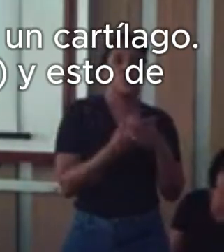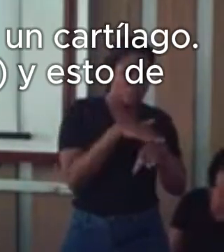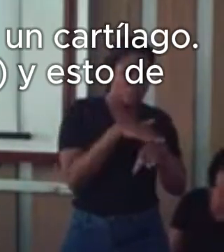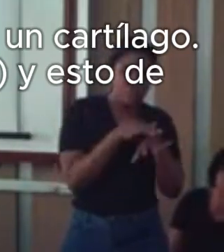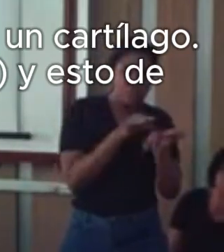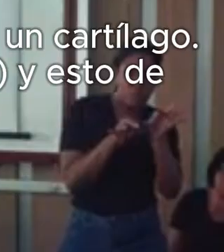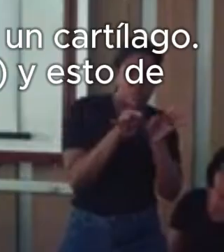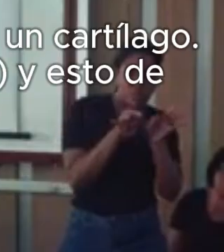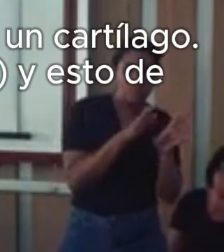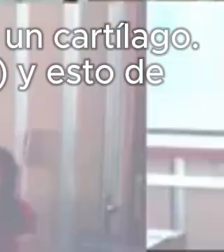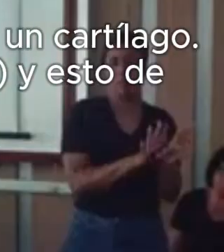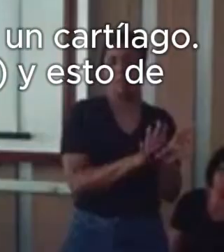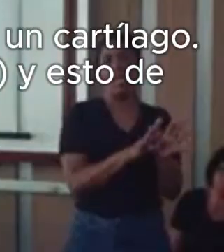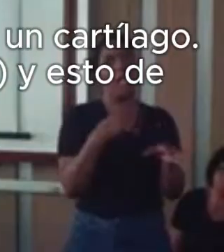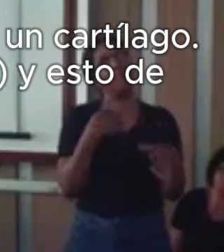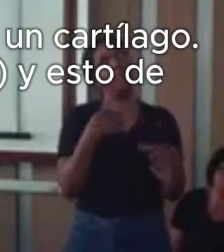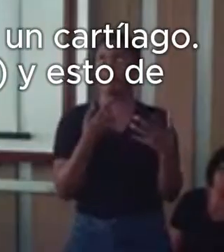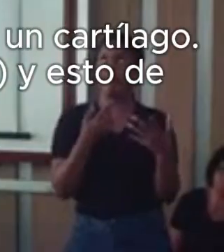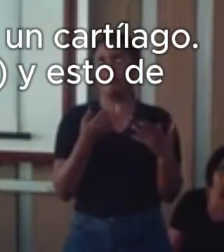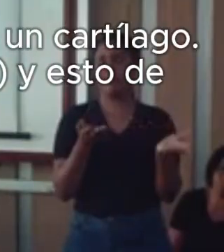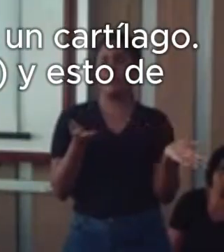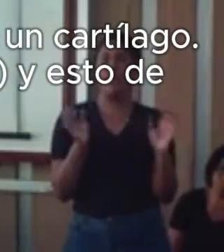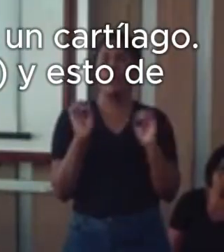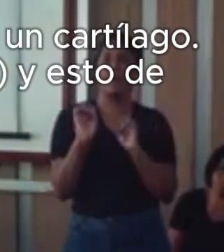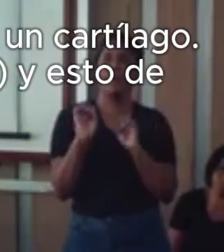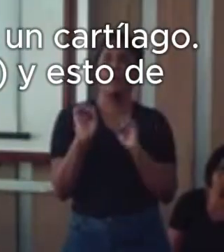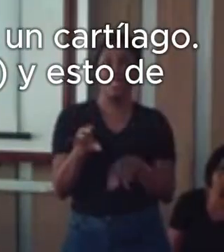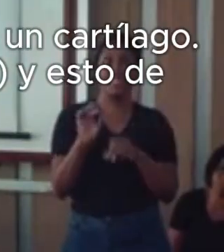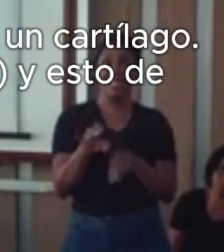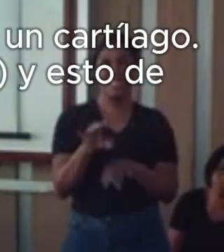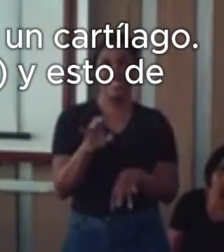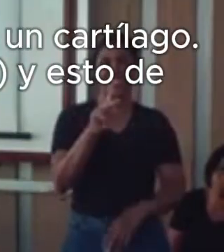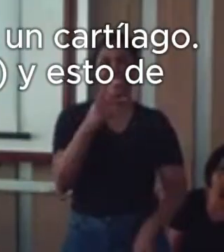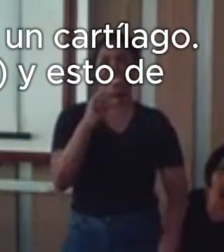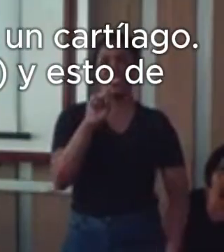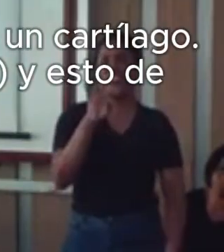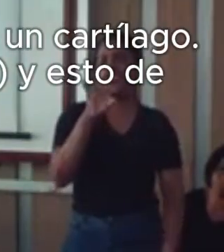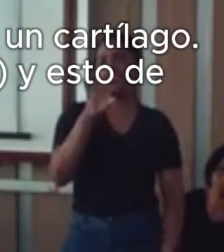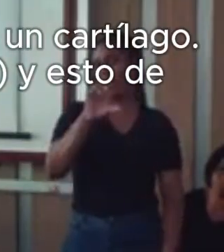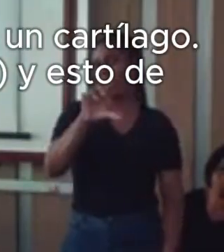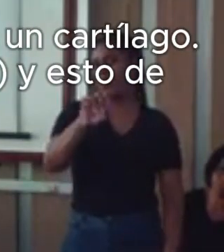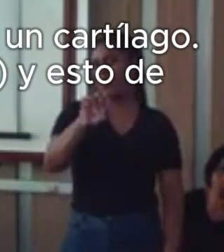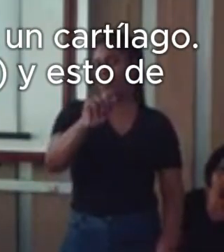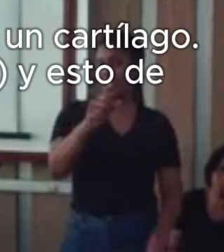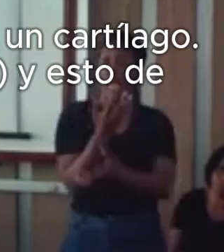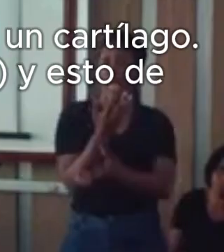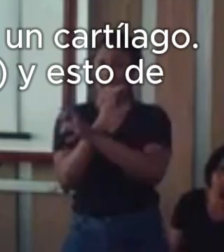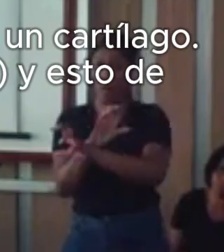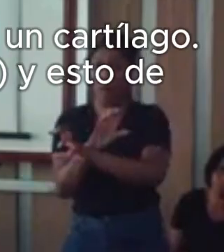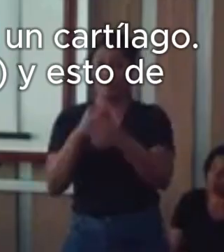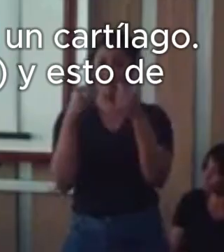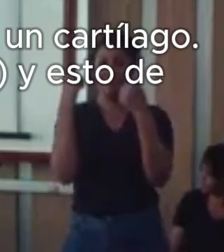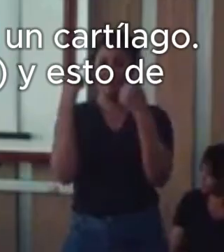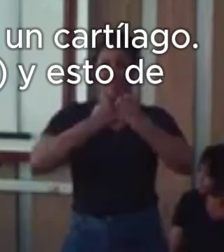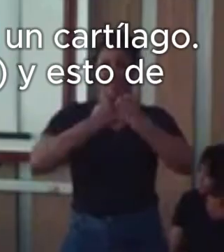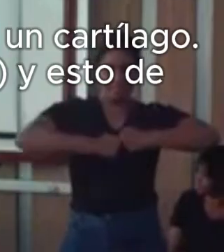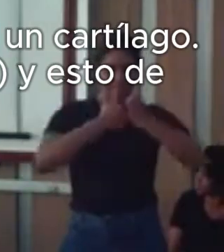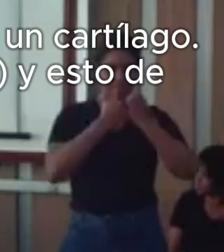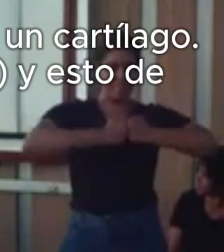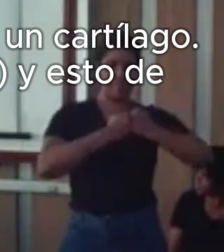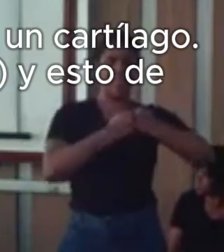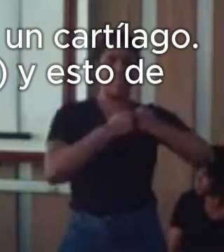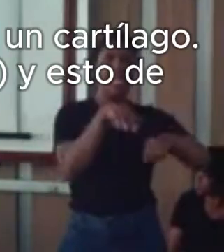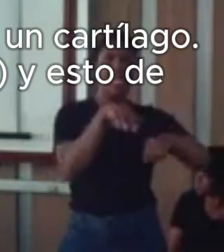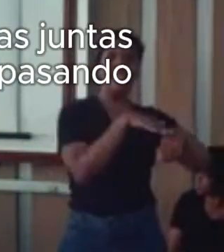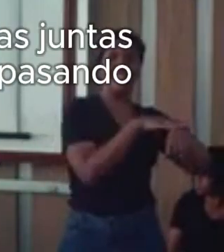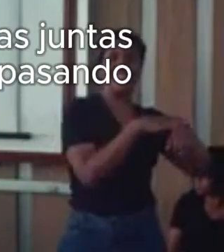mas, enfim, dou aula de histologia. Então, isso daqui é osso, isso daqui é cartilagem e isso daqui é tecido nervoso.